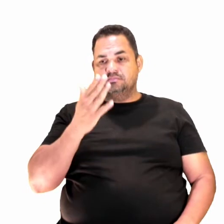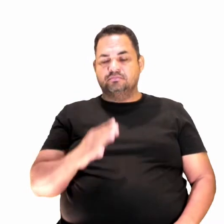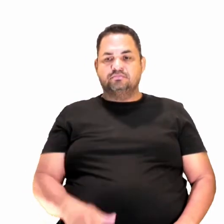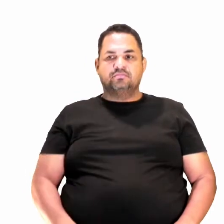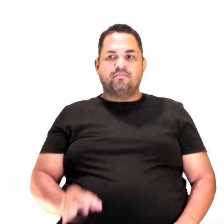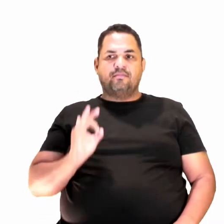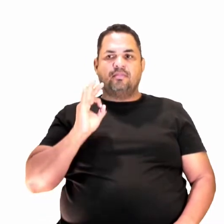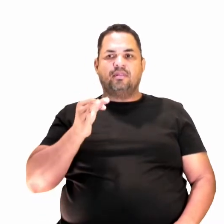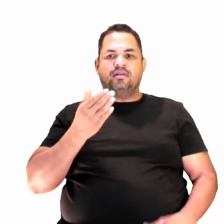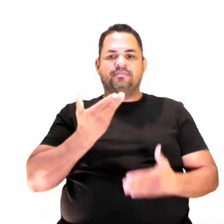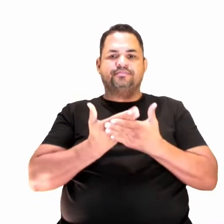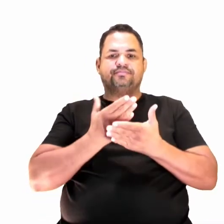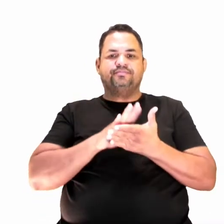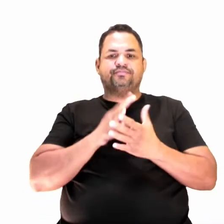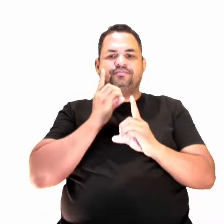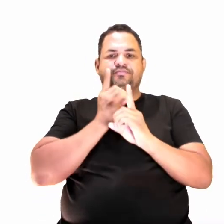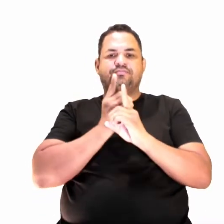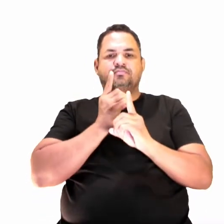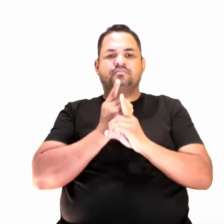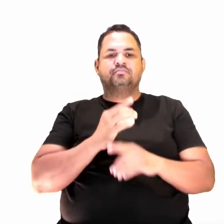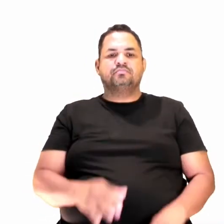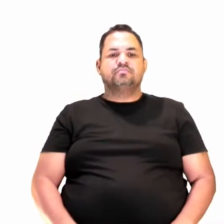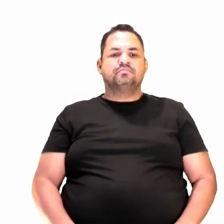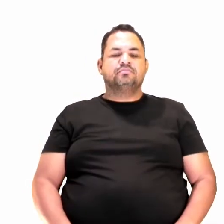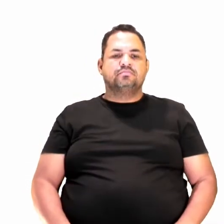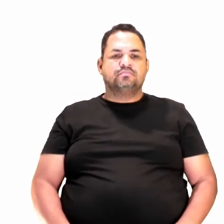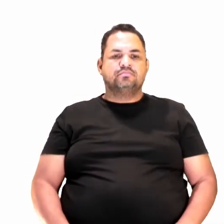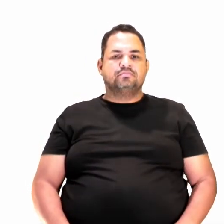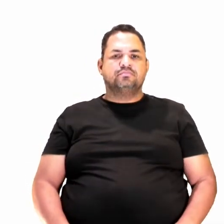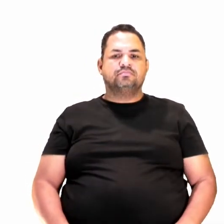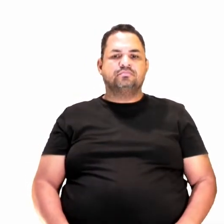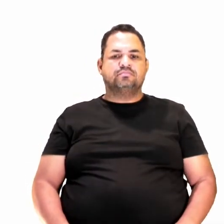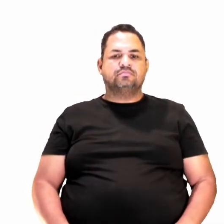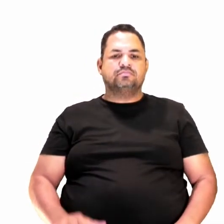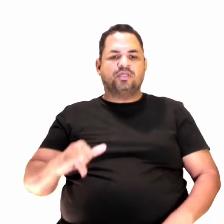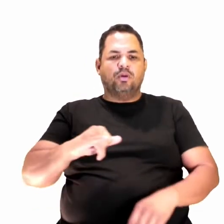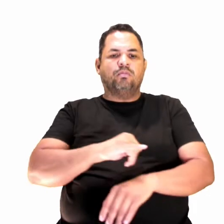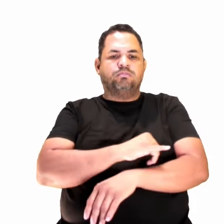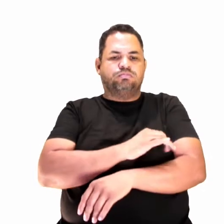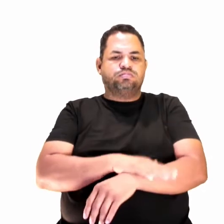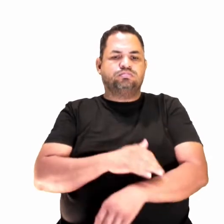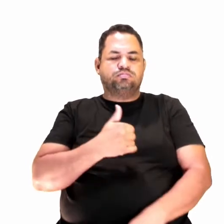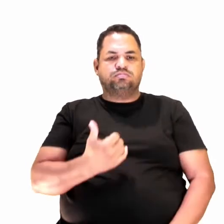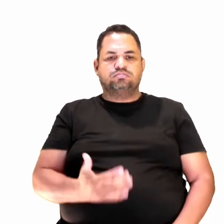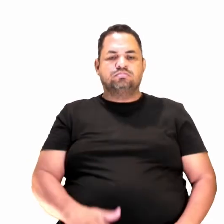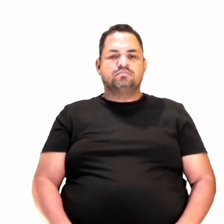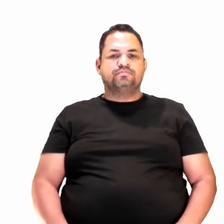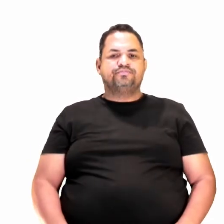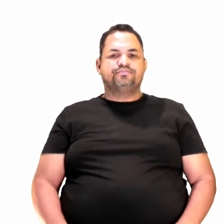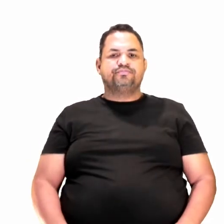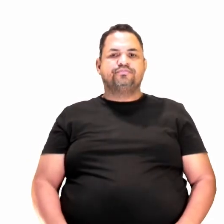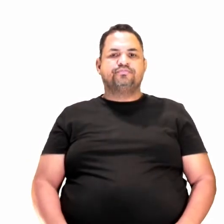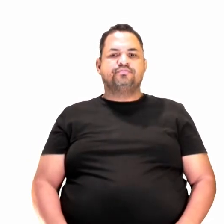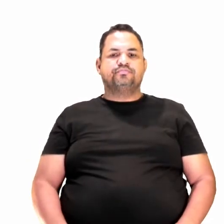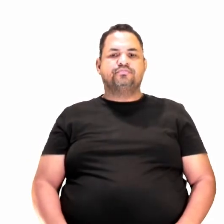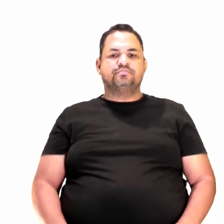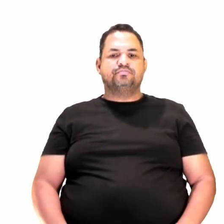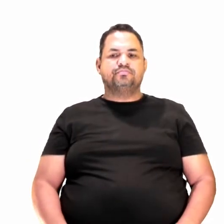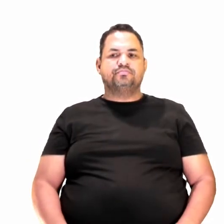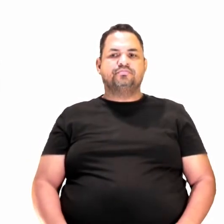Medium high, que tem a altura aí mediana. High significa altura, tá? E você vai usar a palavra high para